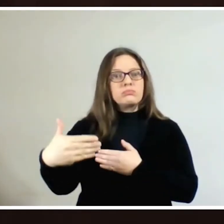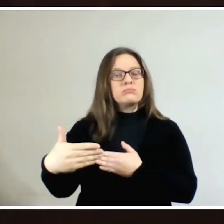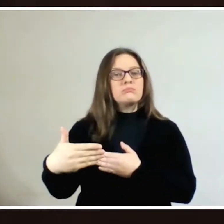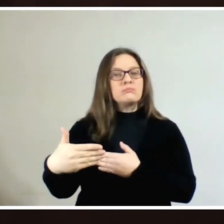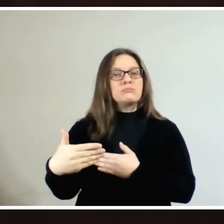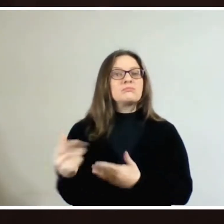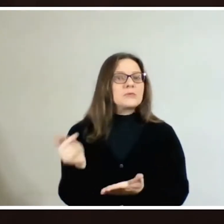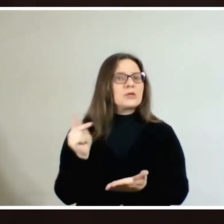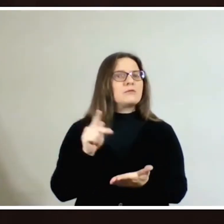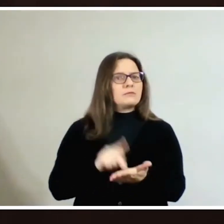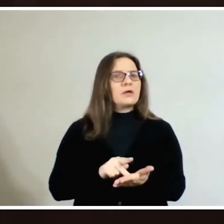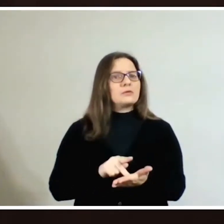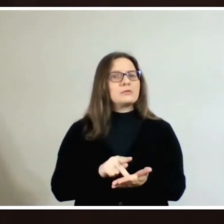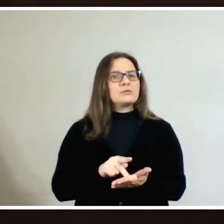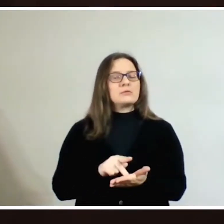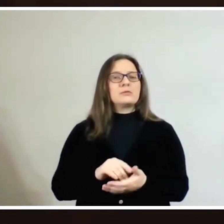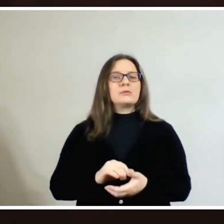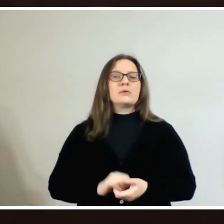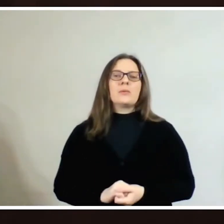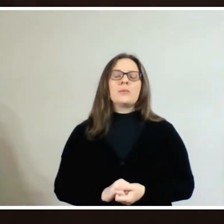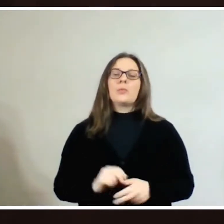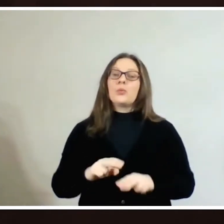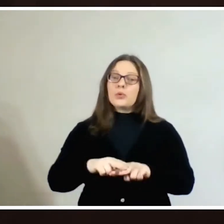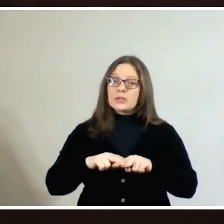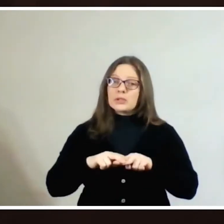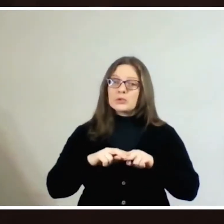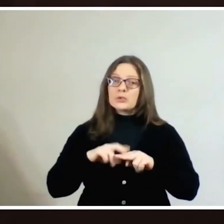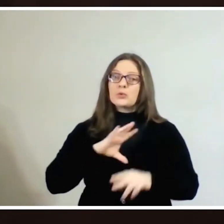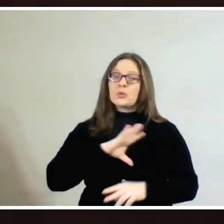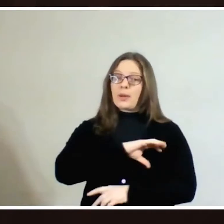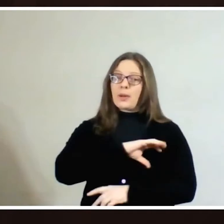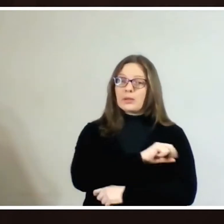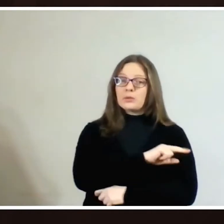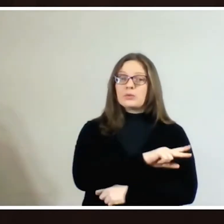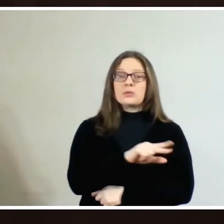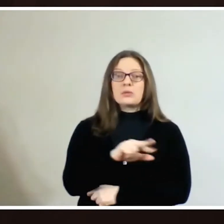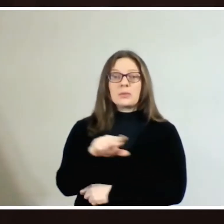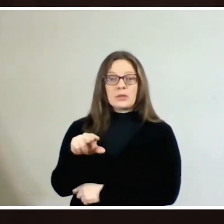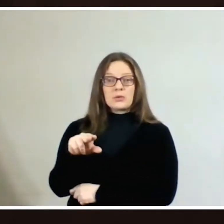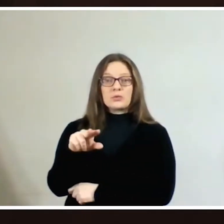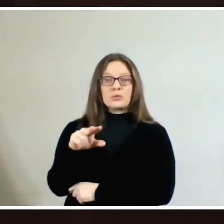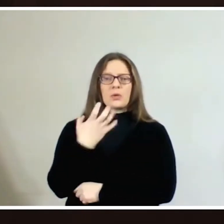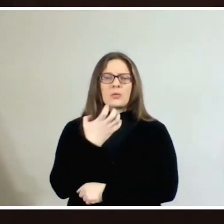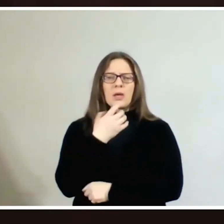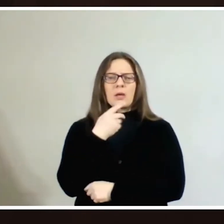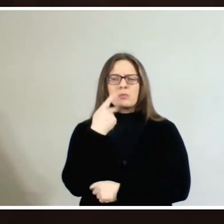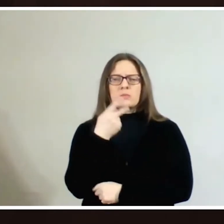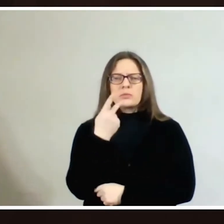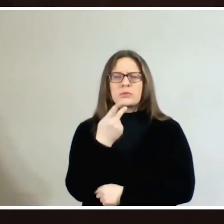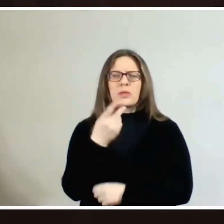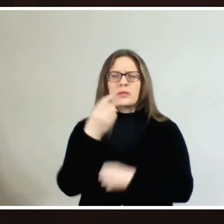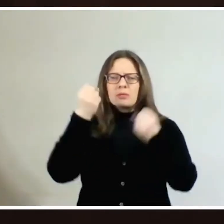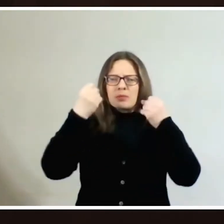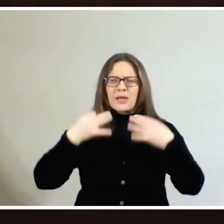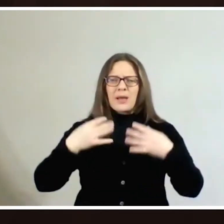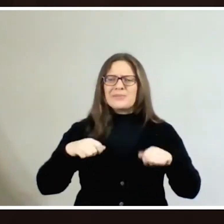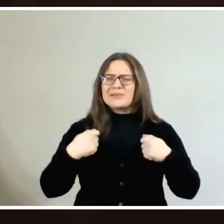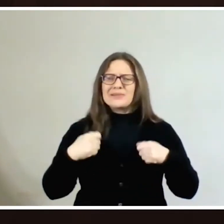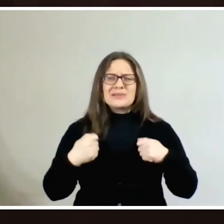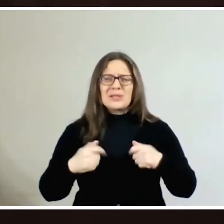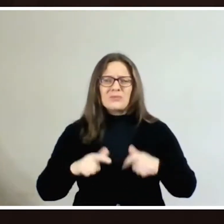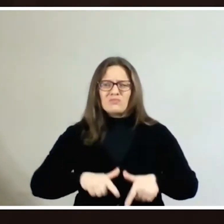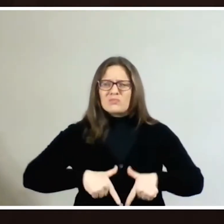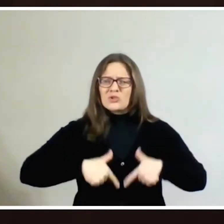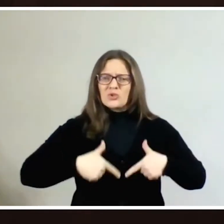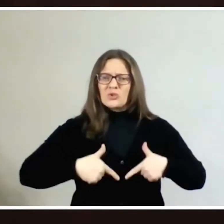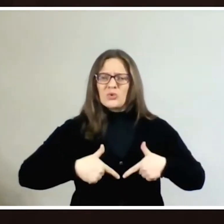É por isso, queridos irmãos, eu quero dizer para vocês, vamos nos revestir de um estado de vigilância, porque o Senhor